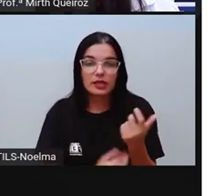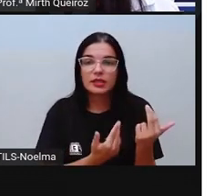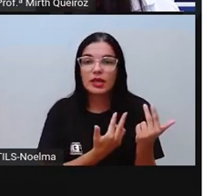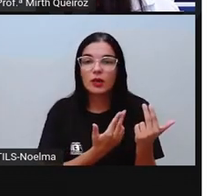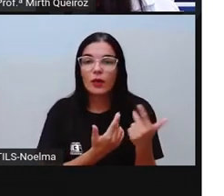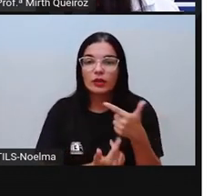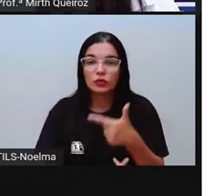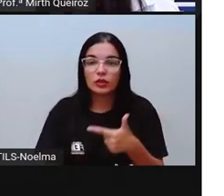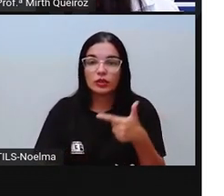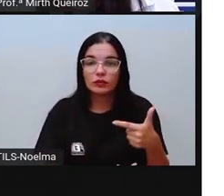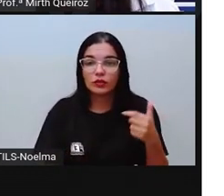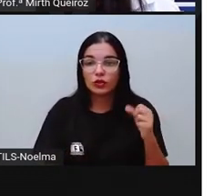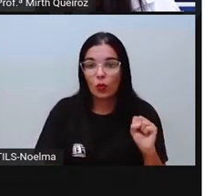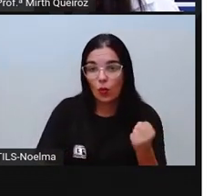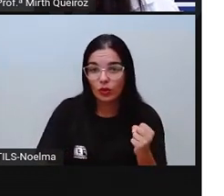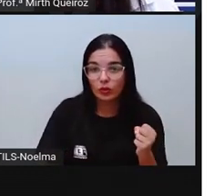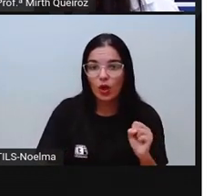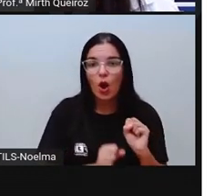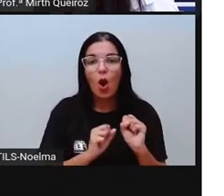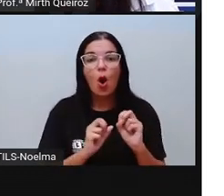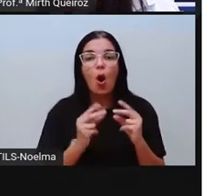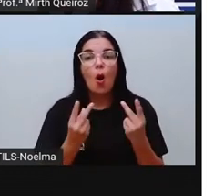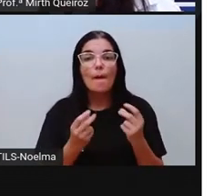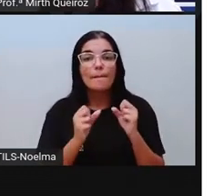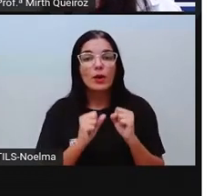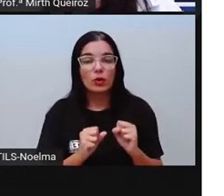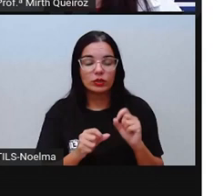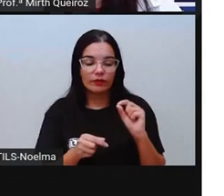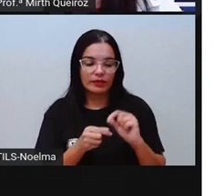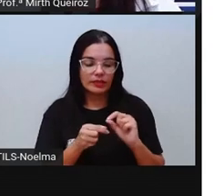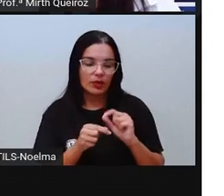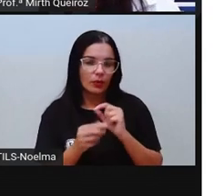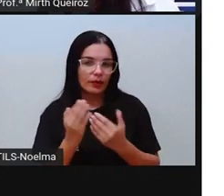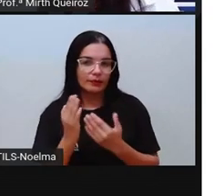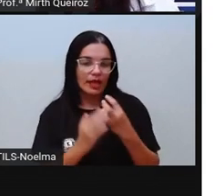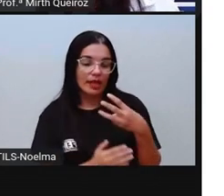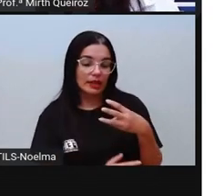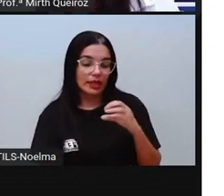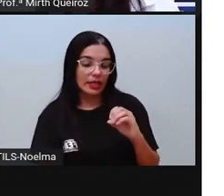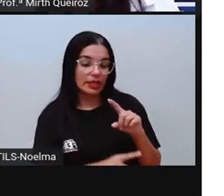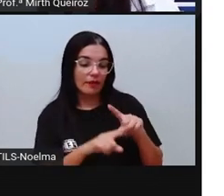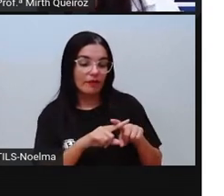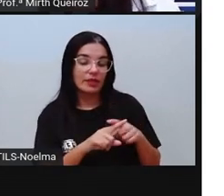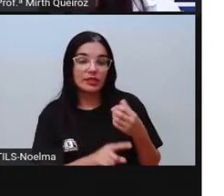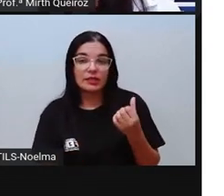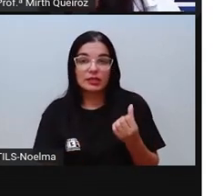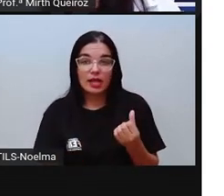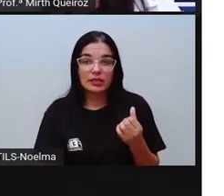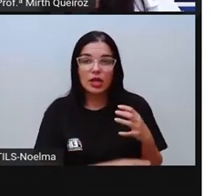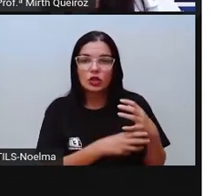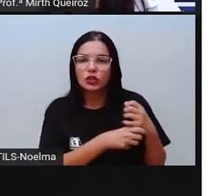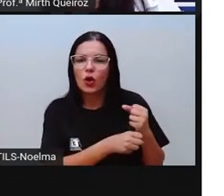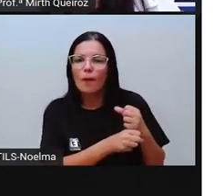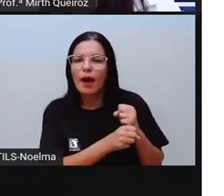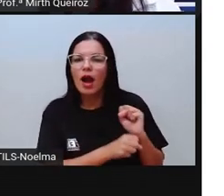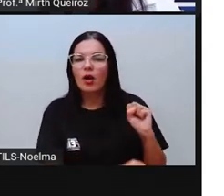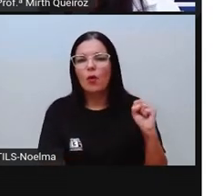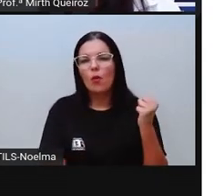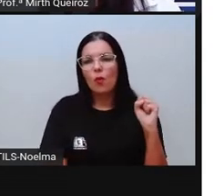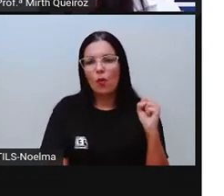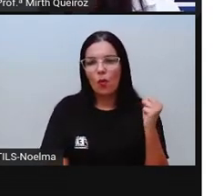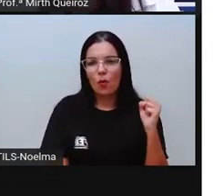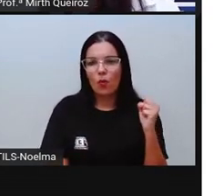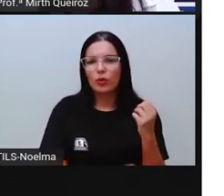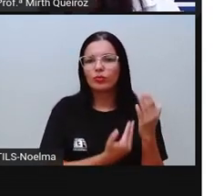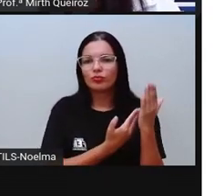a 228. Ou eu posso pegar 30 vezes 6 e o resultado eu somar com